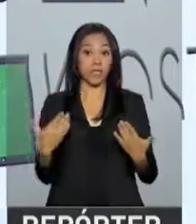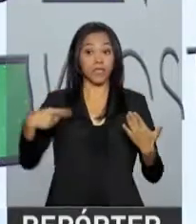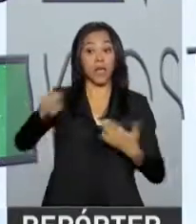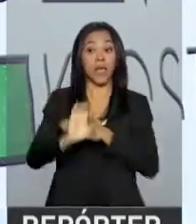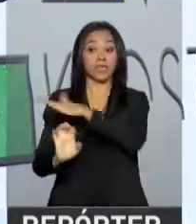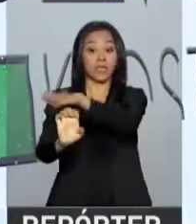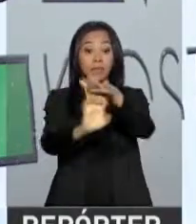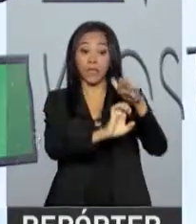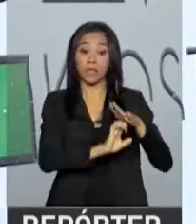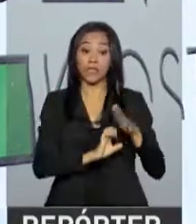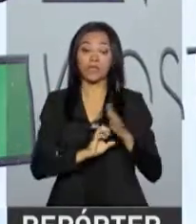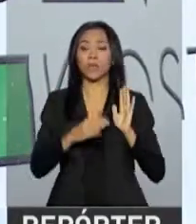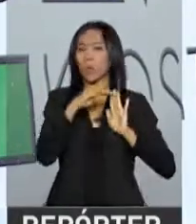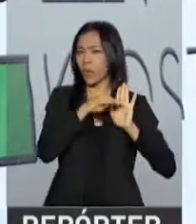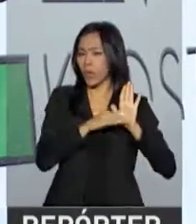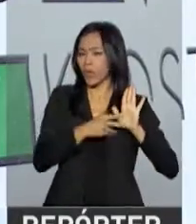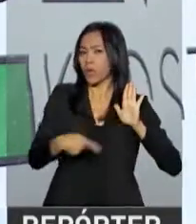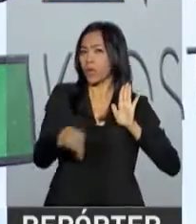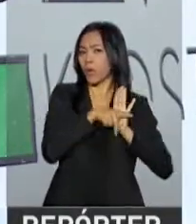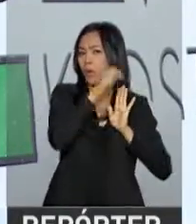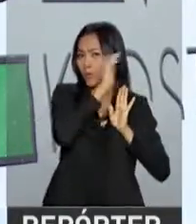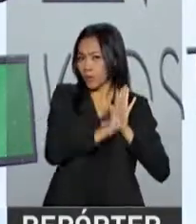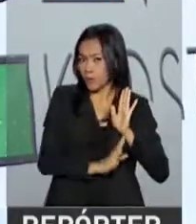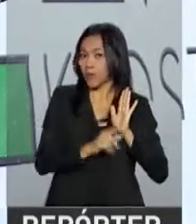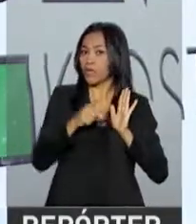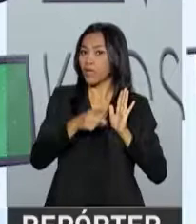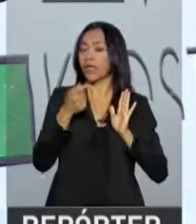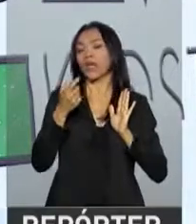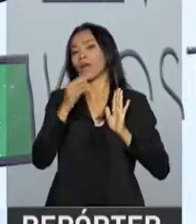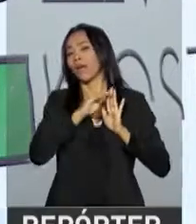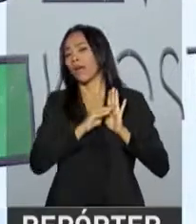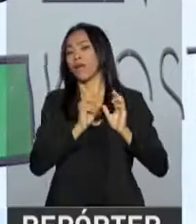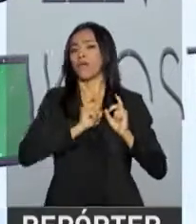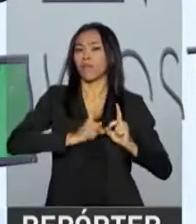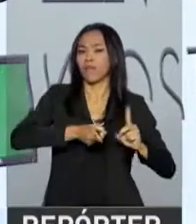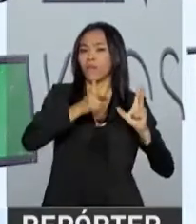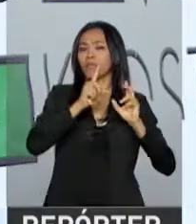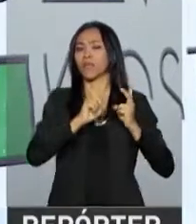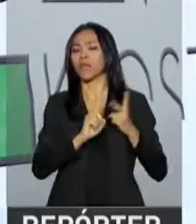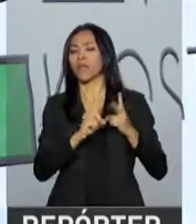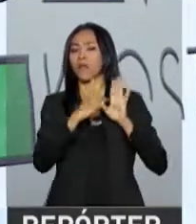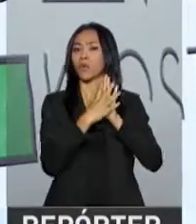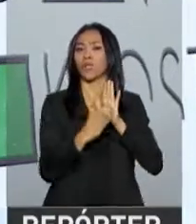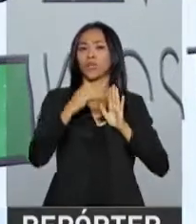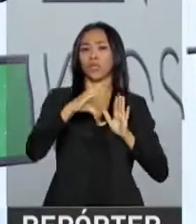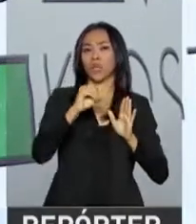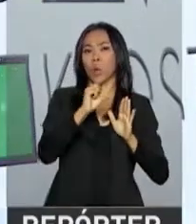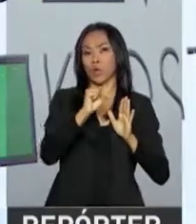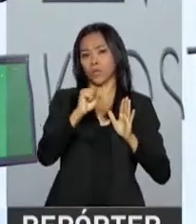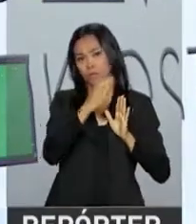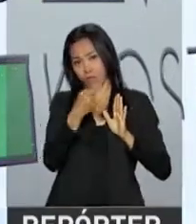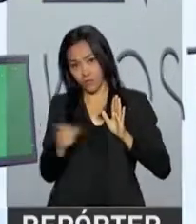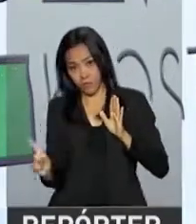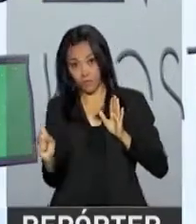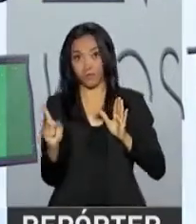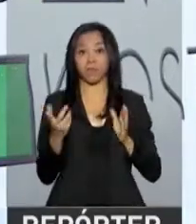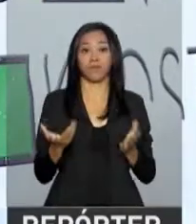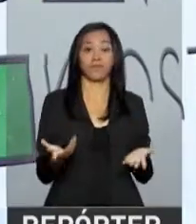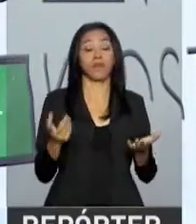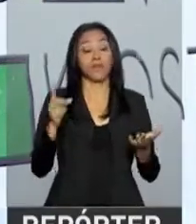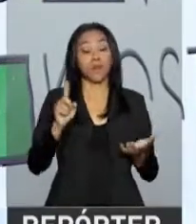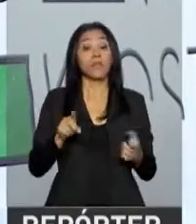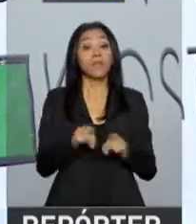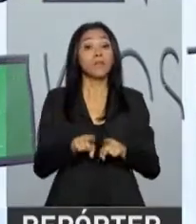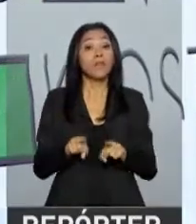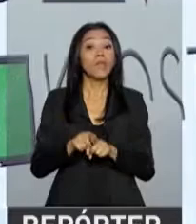avançar parcerias e concessões e privatizações do governo federal com foco na infraestrutura michel